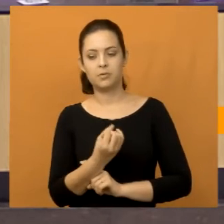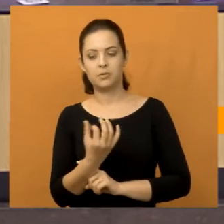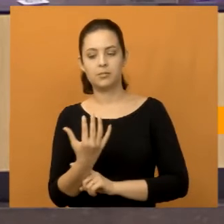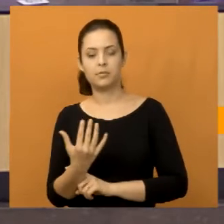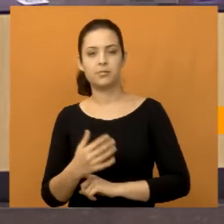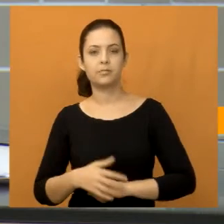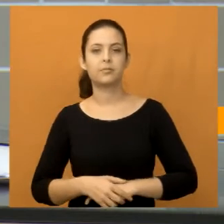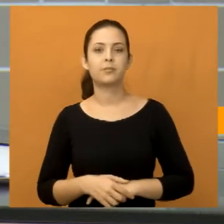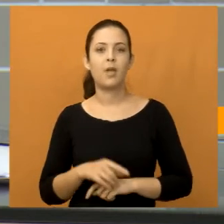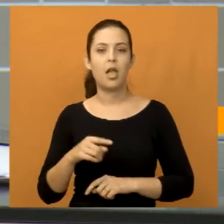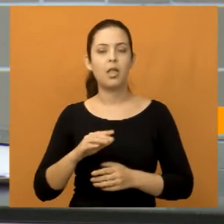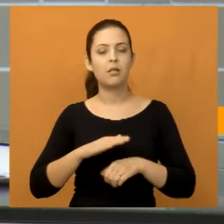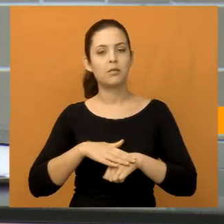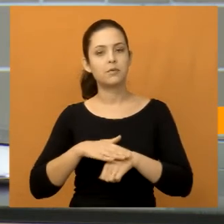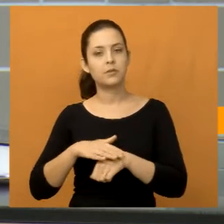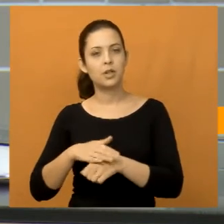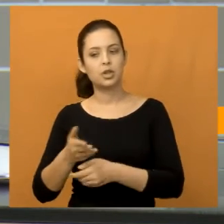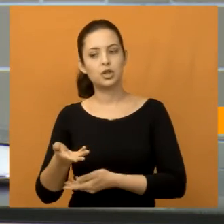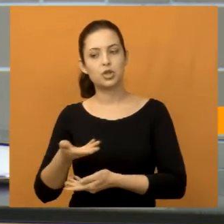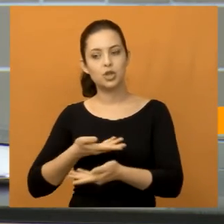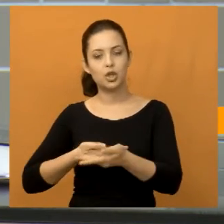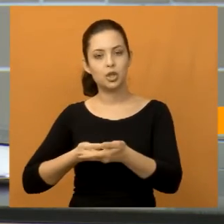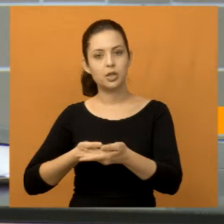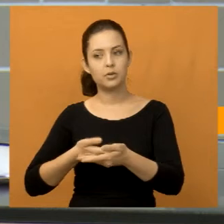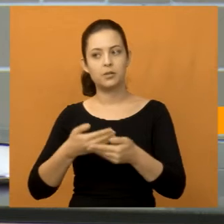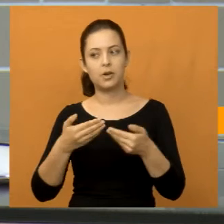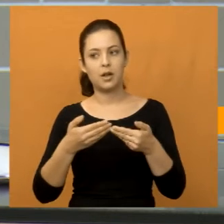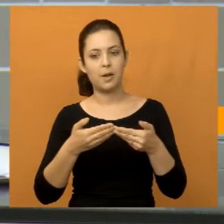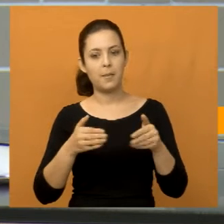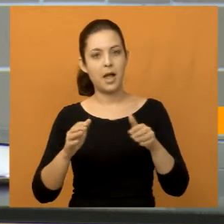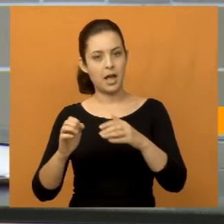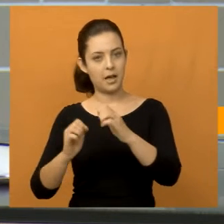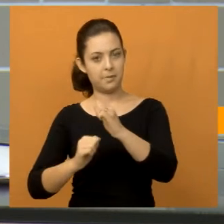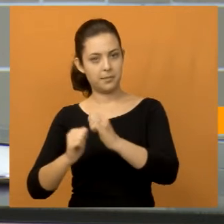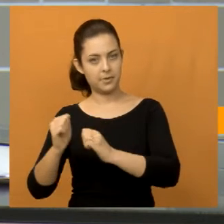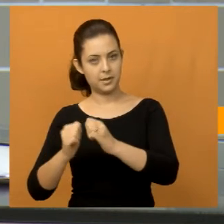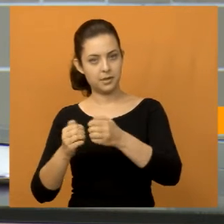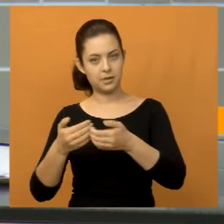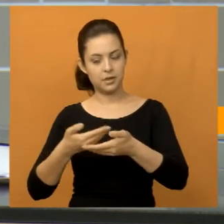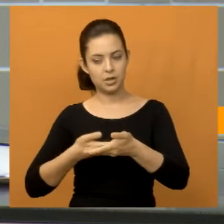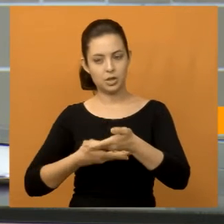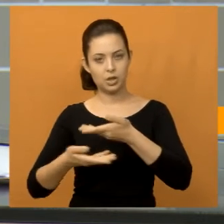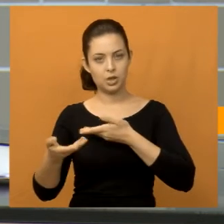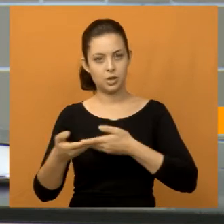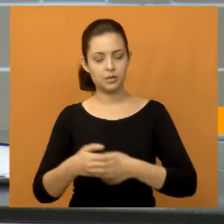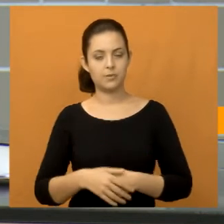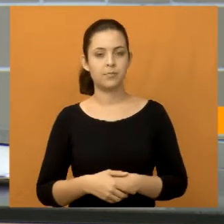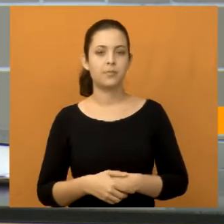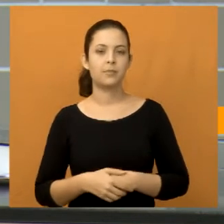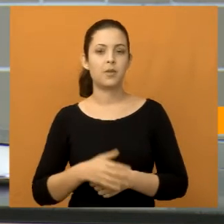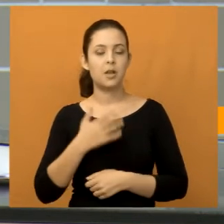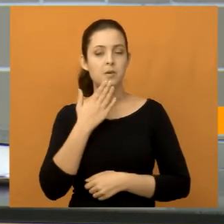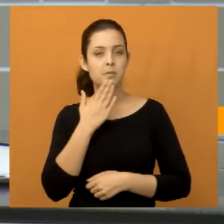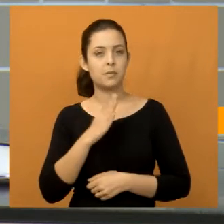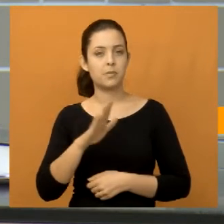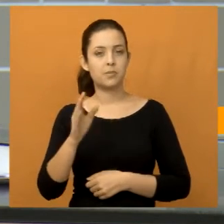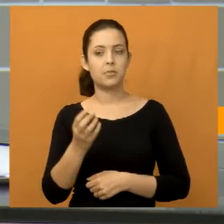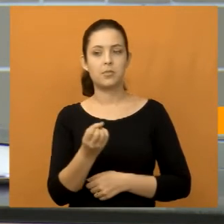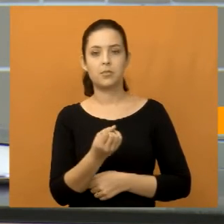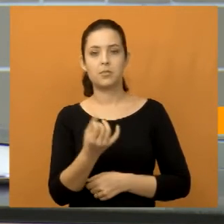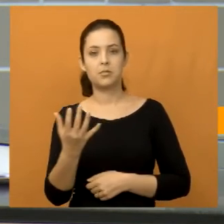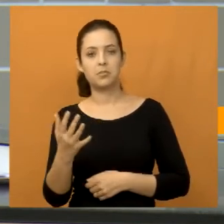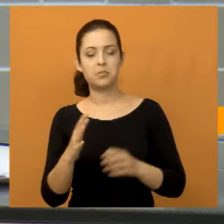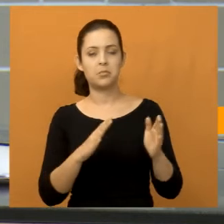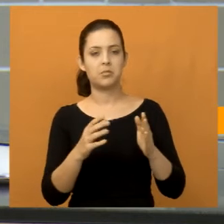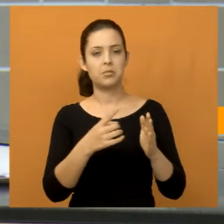quantia que eles realizavam em troca da abertura da empresa, eles prometiam a quantia que